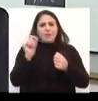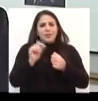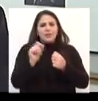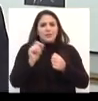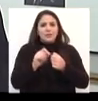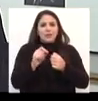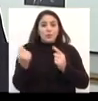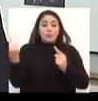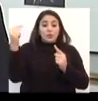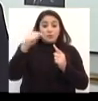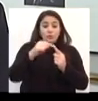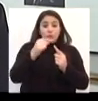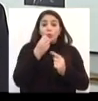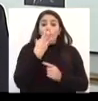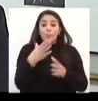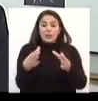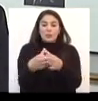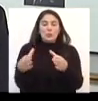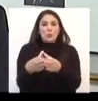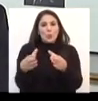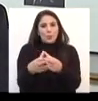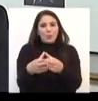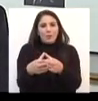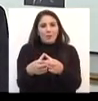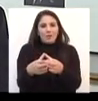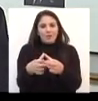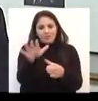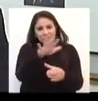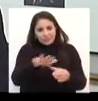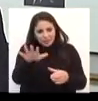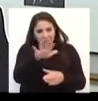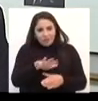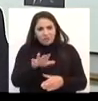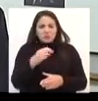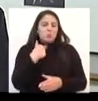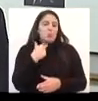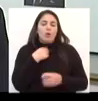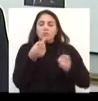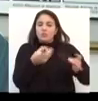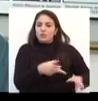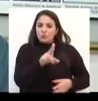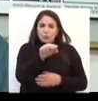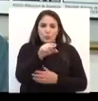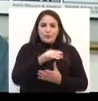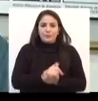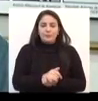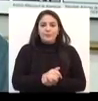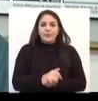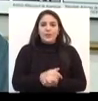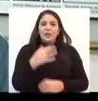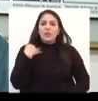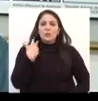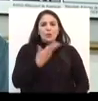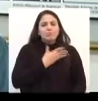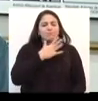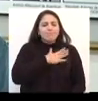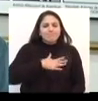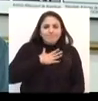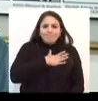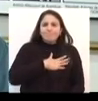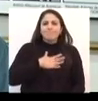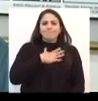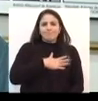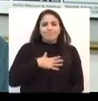em prol do bem comum e do bem coletivo, a gente não pode desistir nunca. Nós se